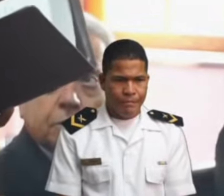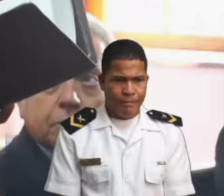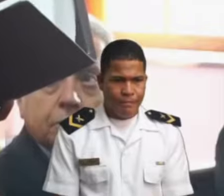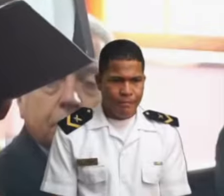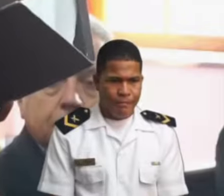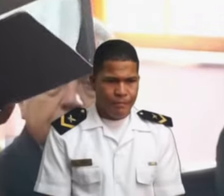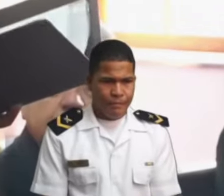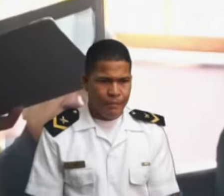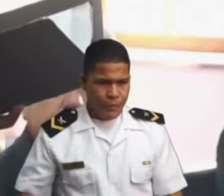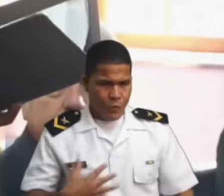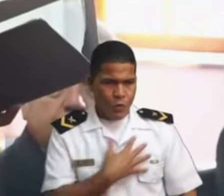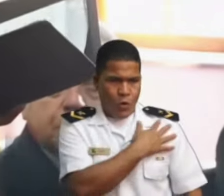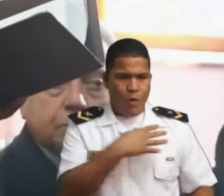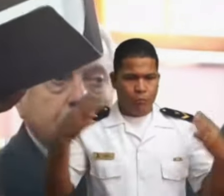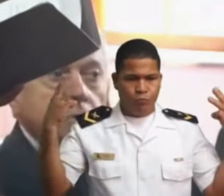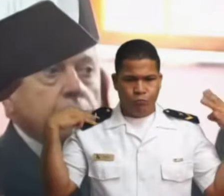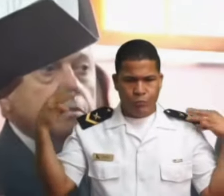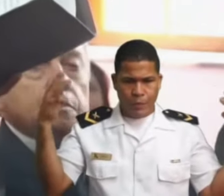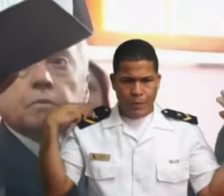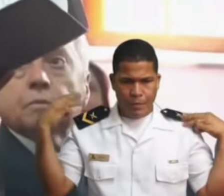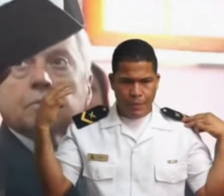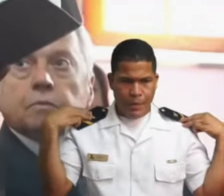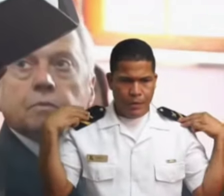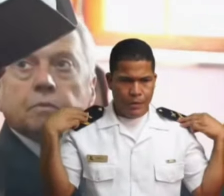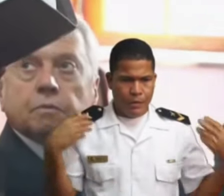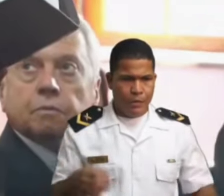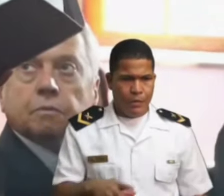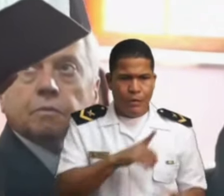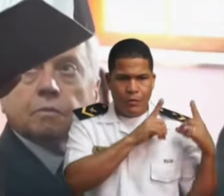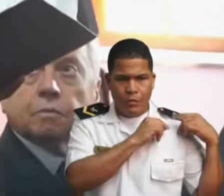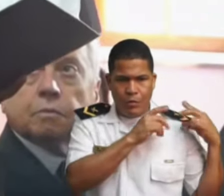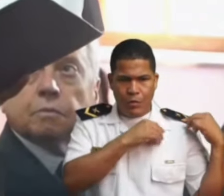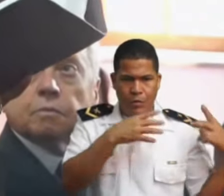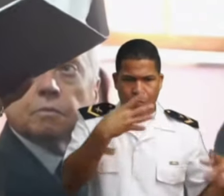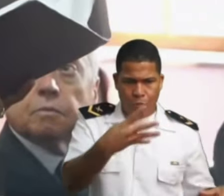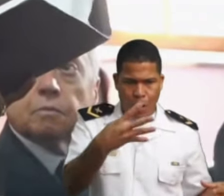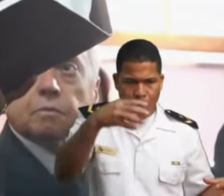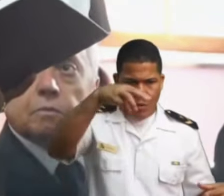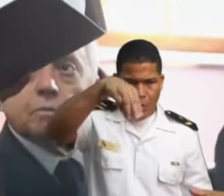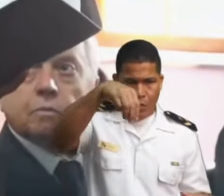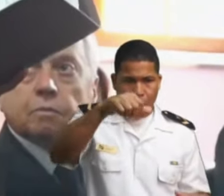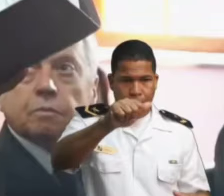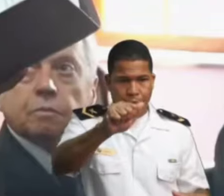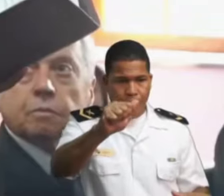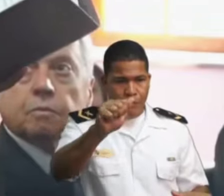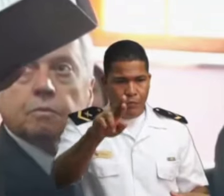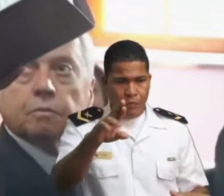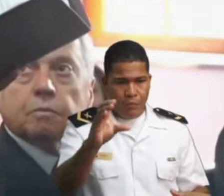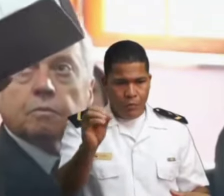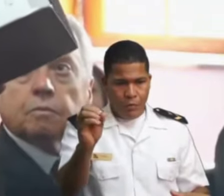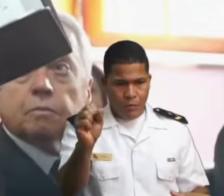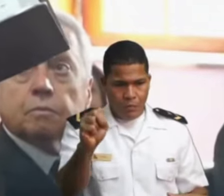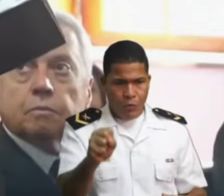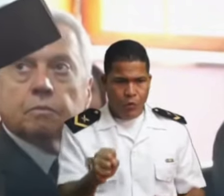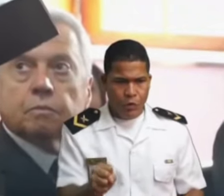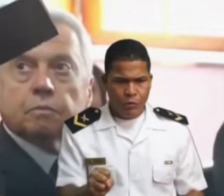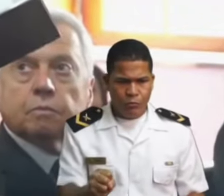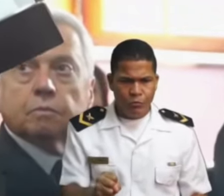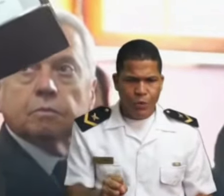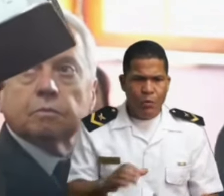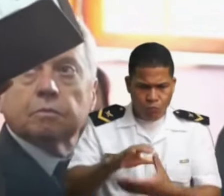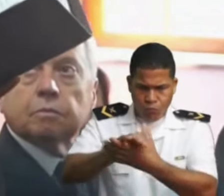Excelentíssimo senhor comandante da Marinha, almirante de esquadra Marcos Sampaio Olsen, na pessoa de quem